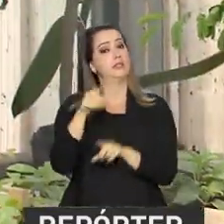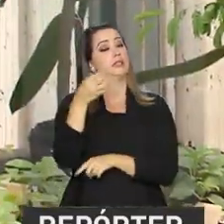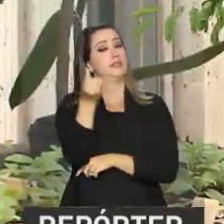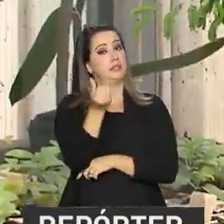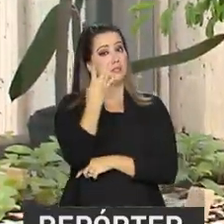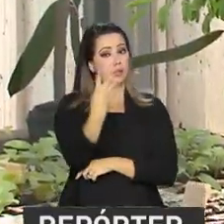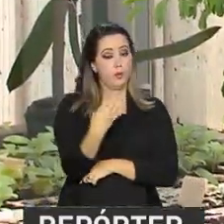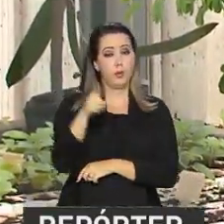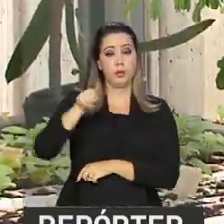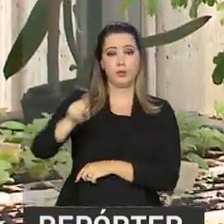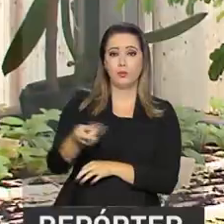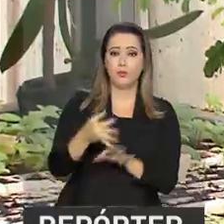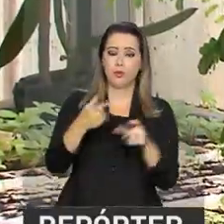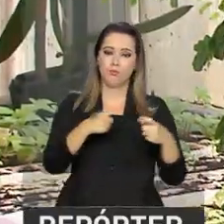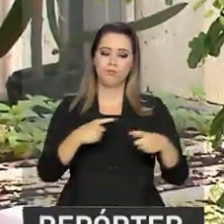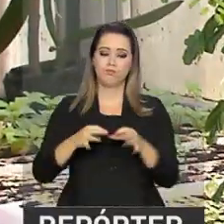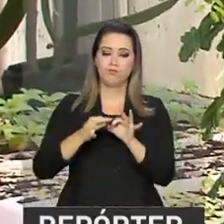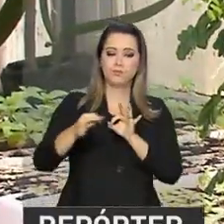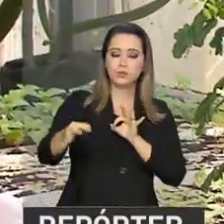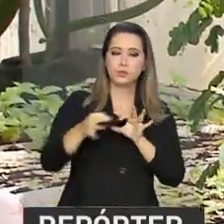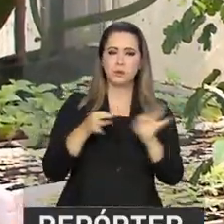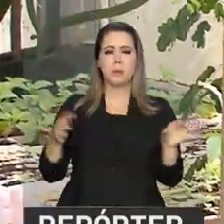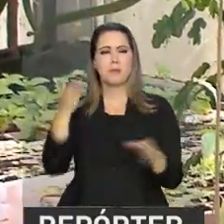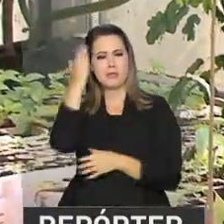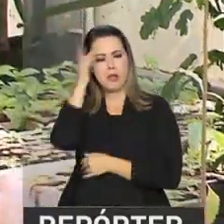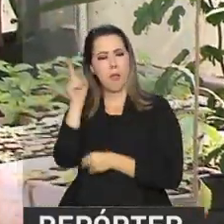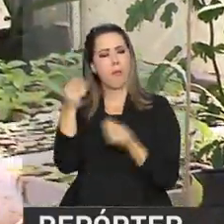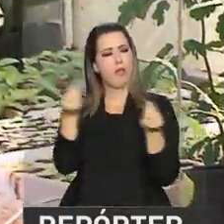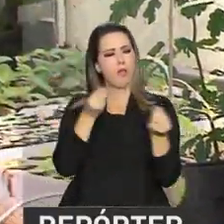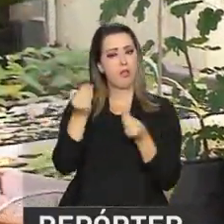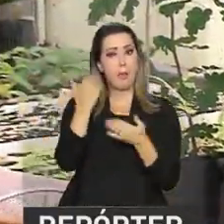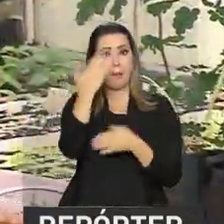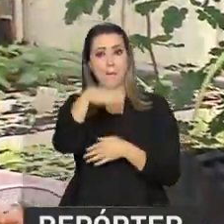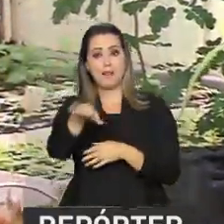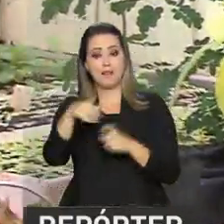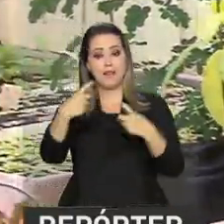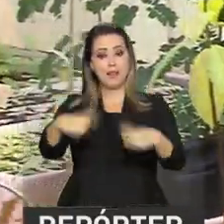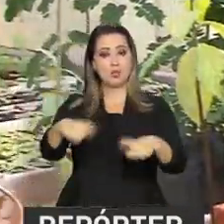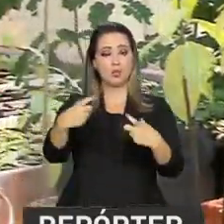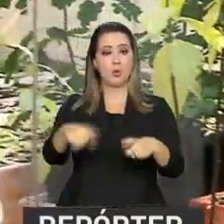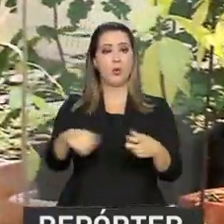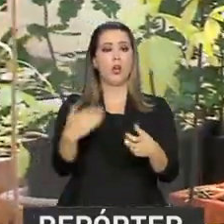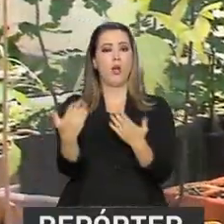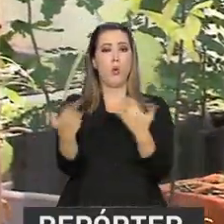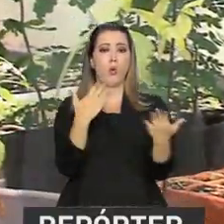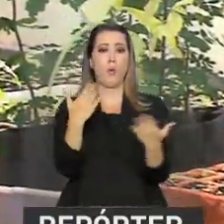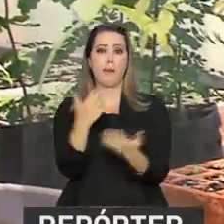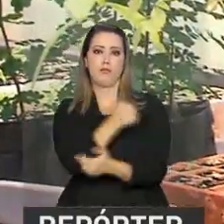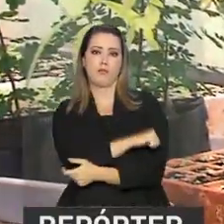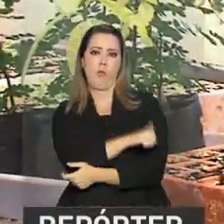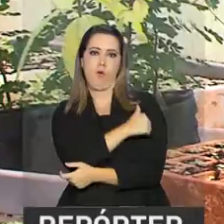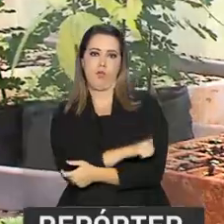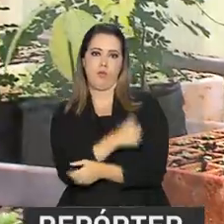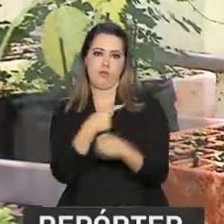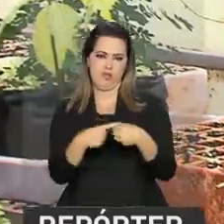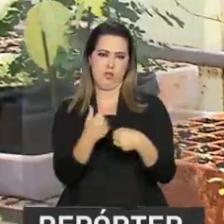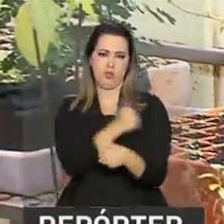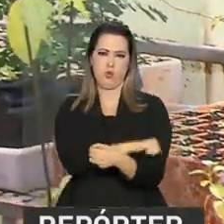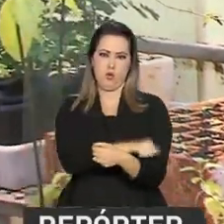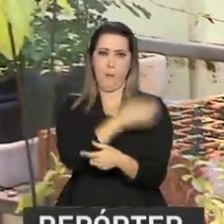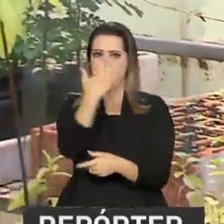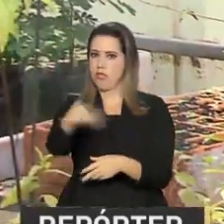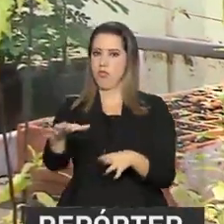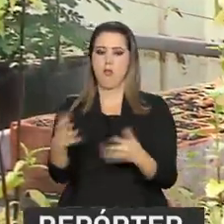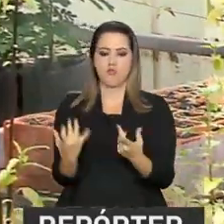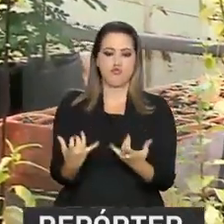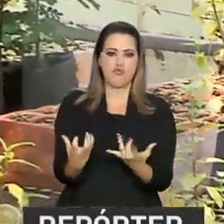hectares. Para se ter uma ideia, a extensão equivale à metade da área do município do Rio de Janeiro. Mas com a ajuda da Embrapa,